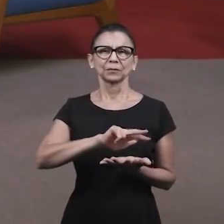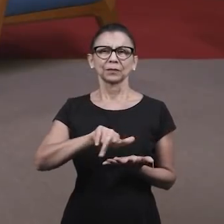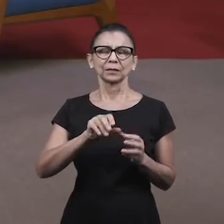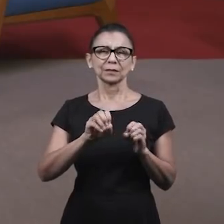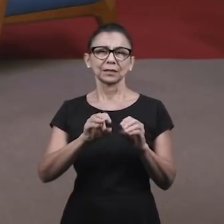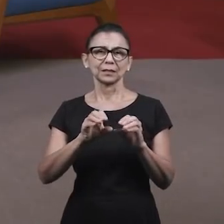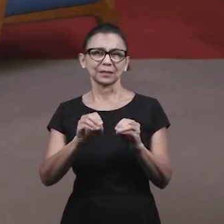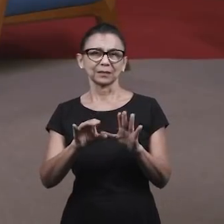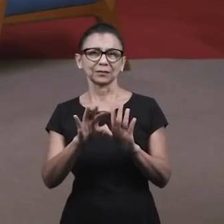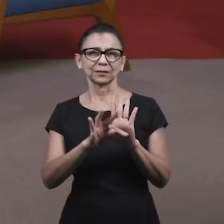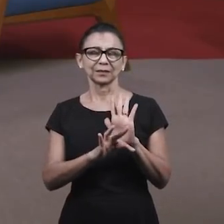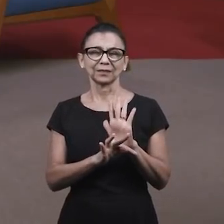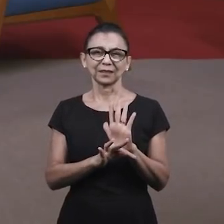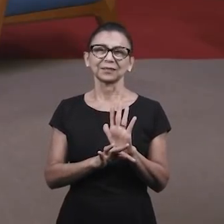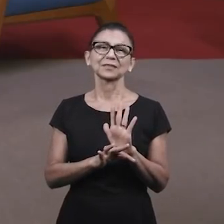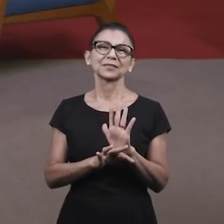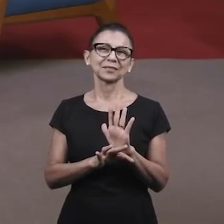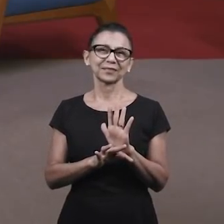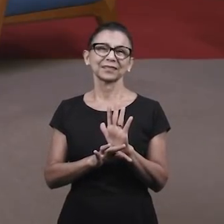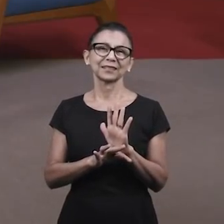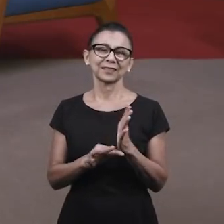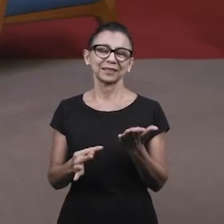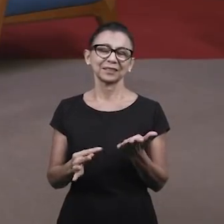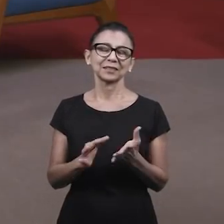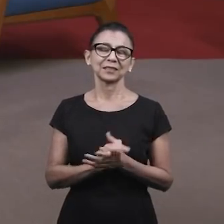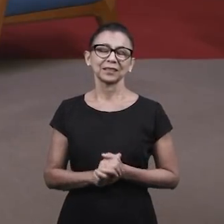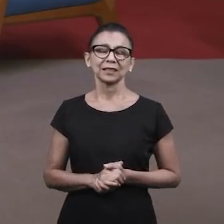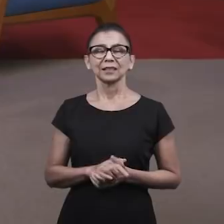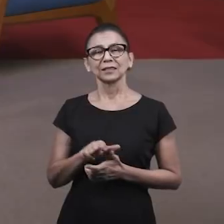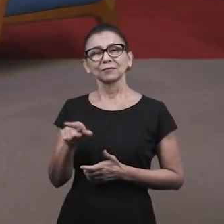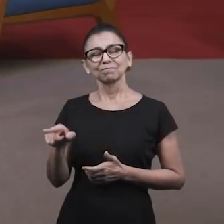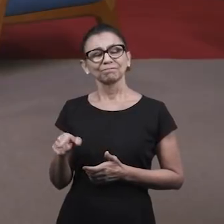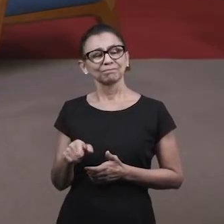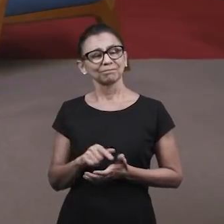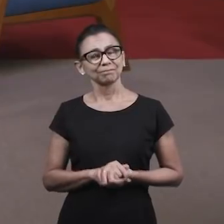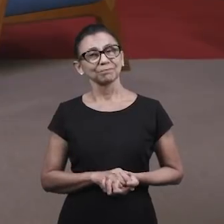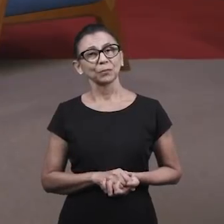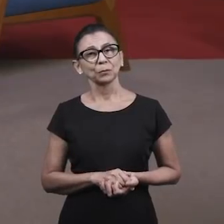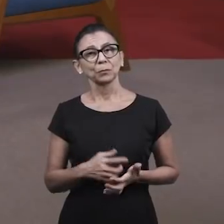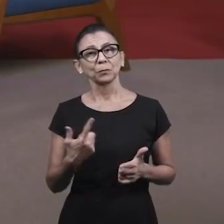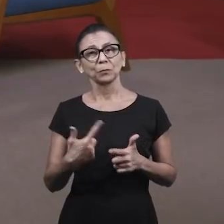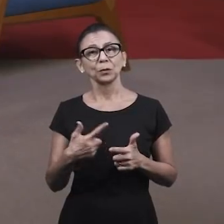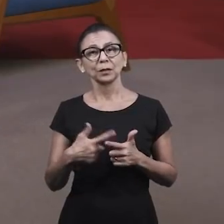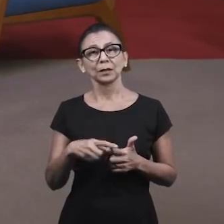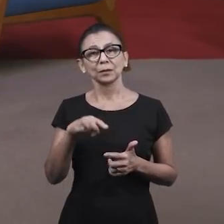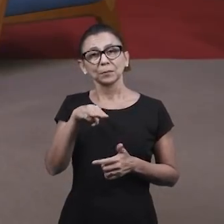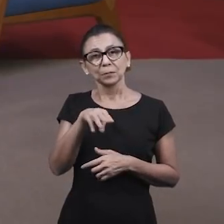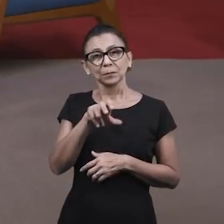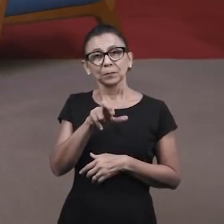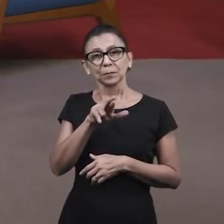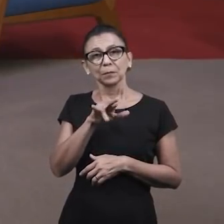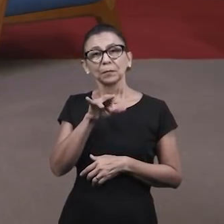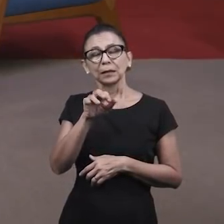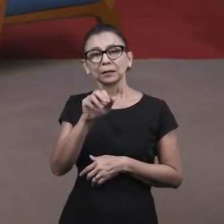sem que o Senhor Jesus se revele ao homem. Não existe isso. A salvação bíblica